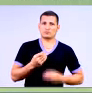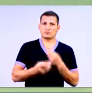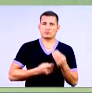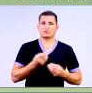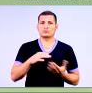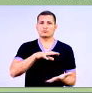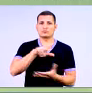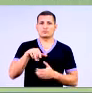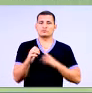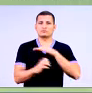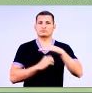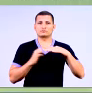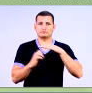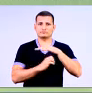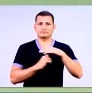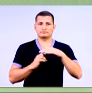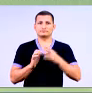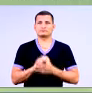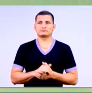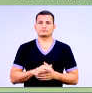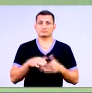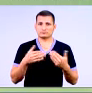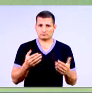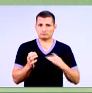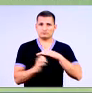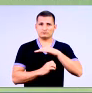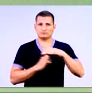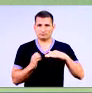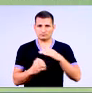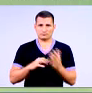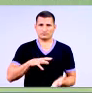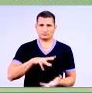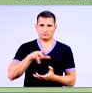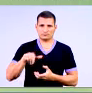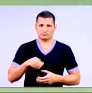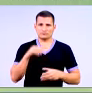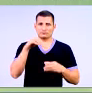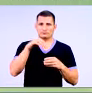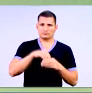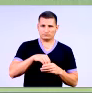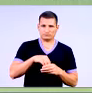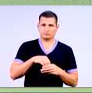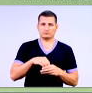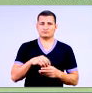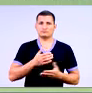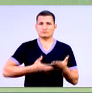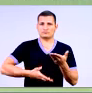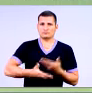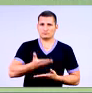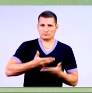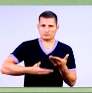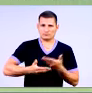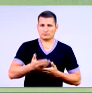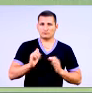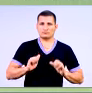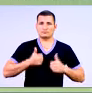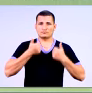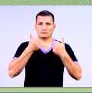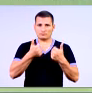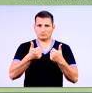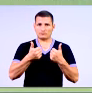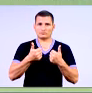mundo empresarial. Então, no mundo empresarial e dentro dessas relações de